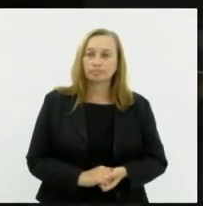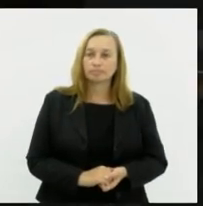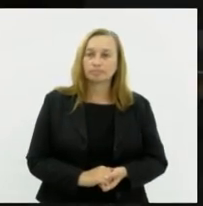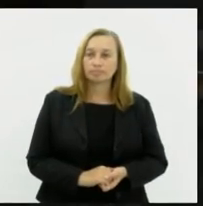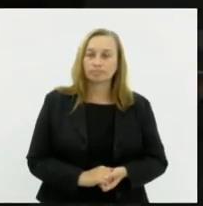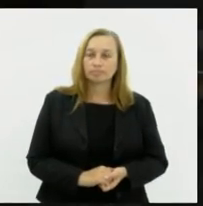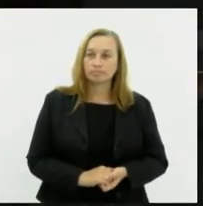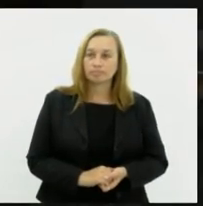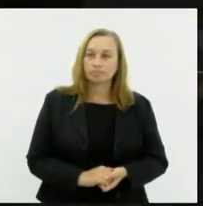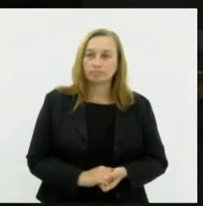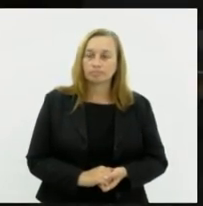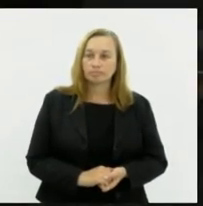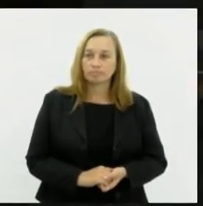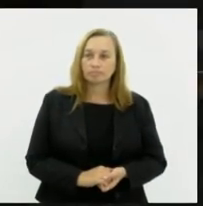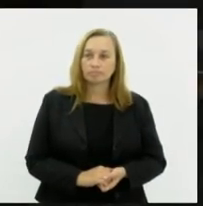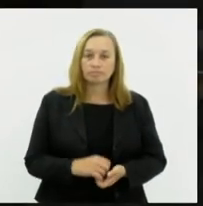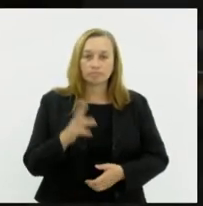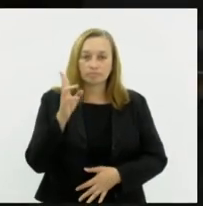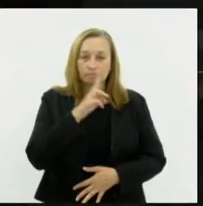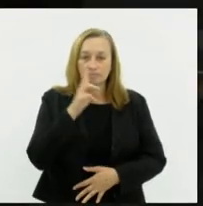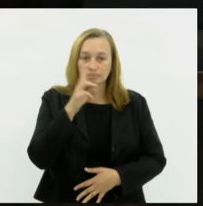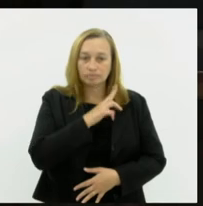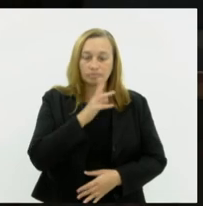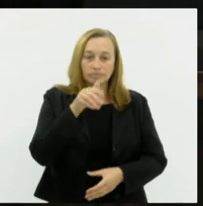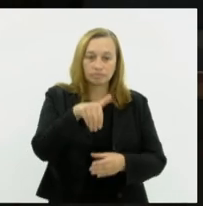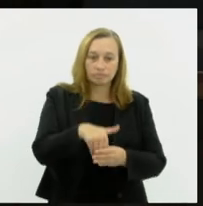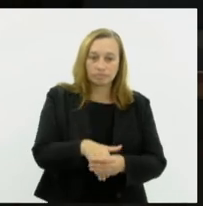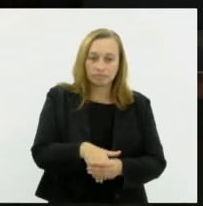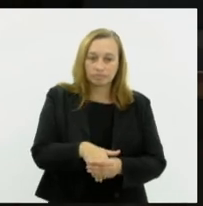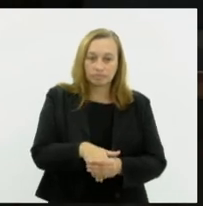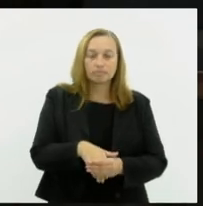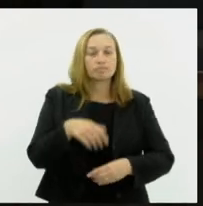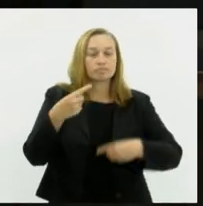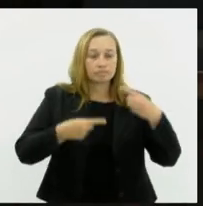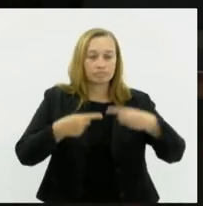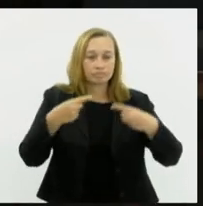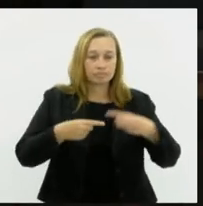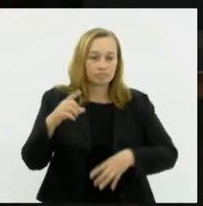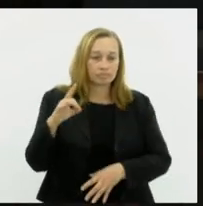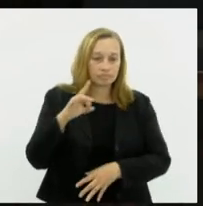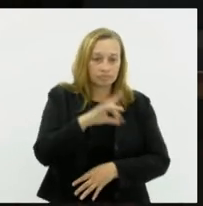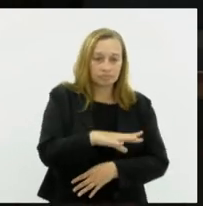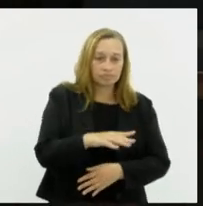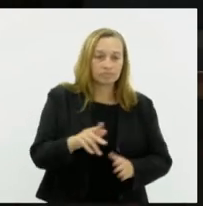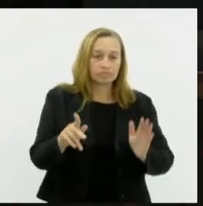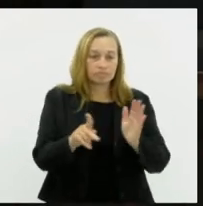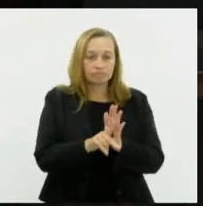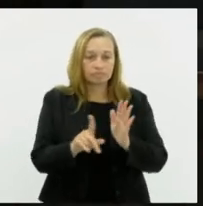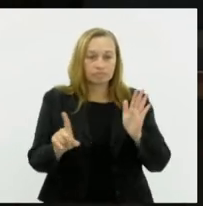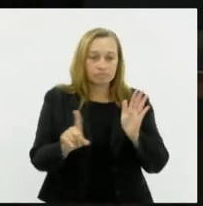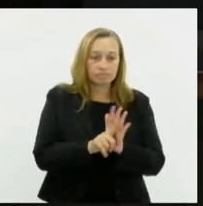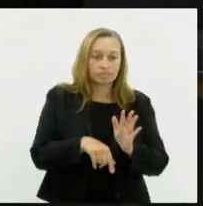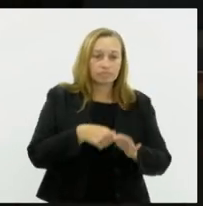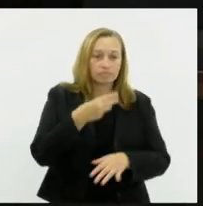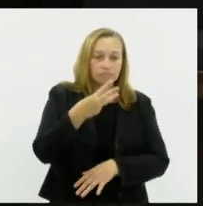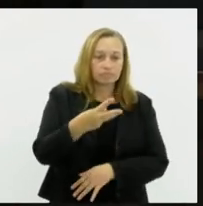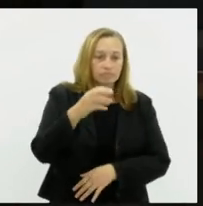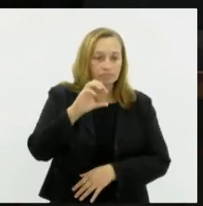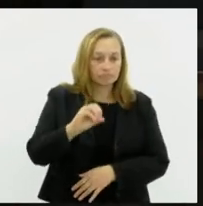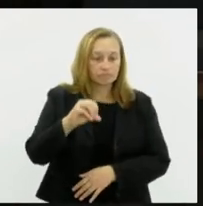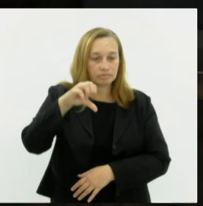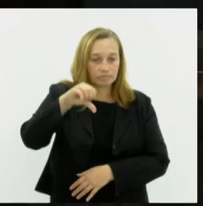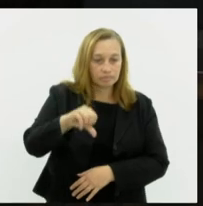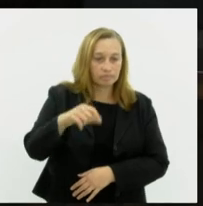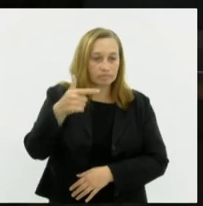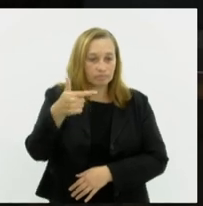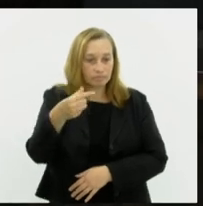Em regime de urgência, em votação, discussão única, Projeto de Lei